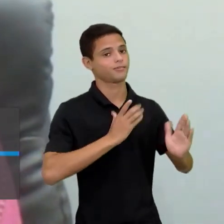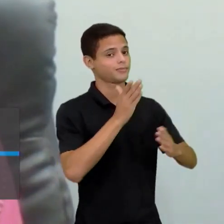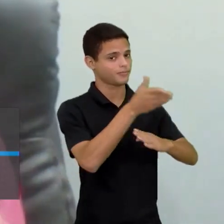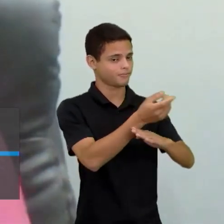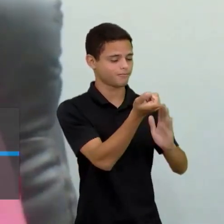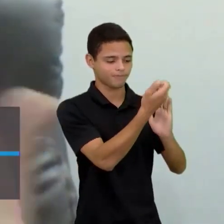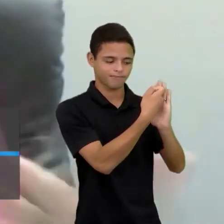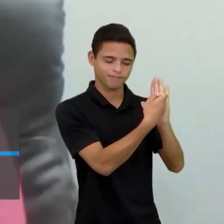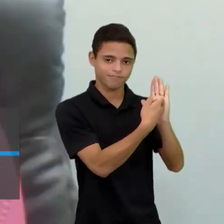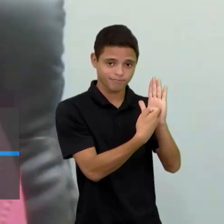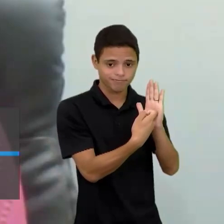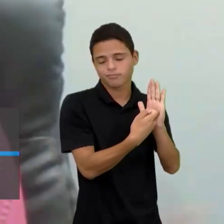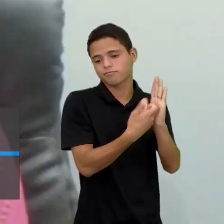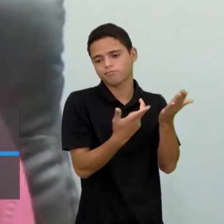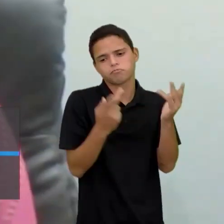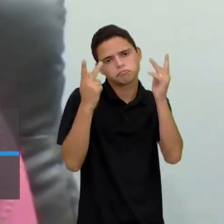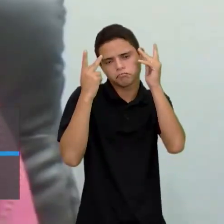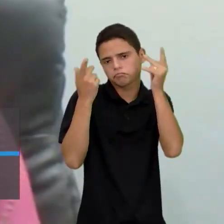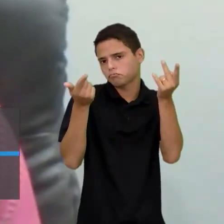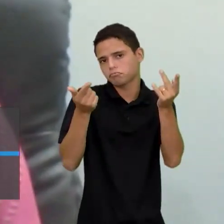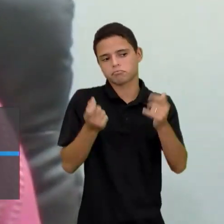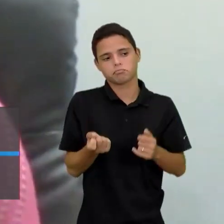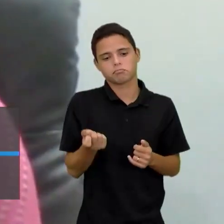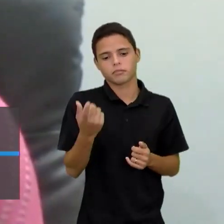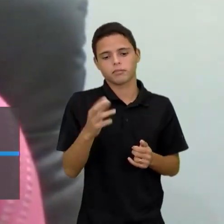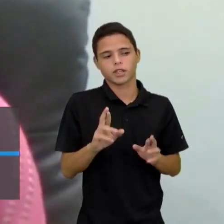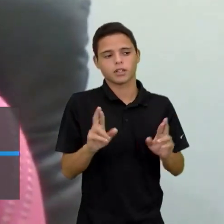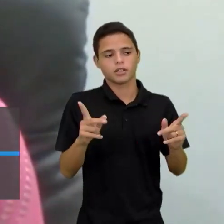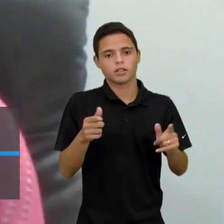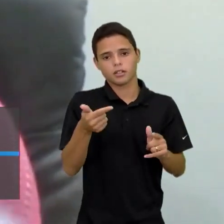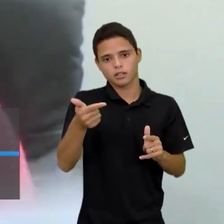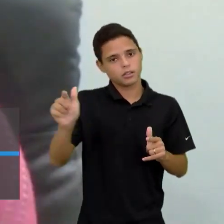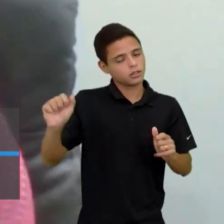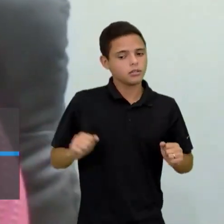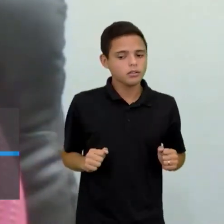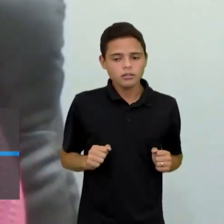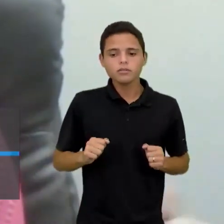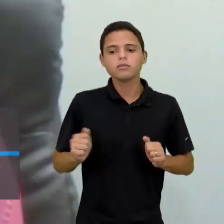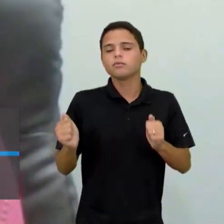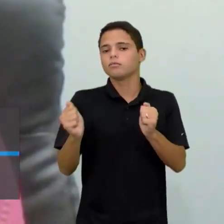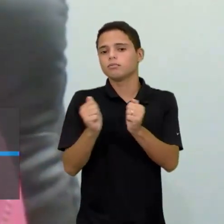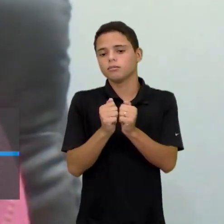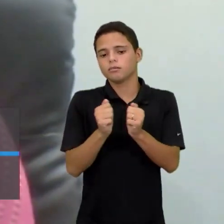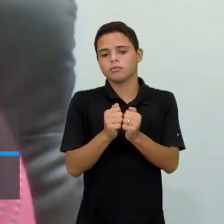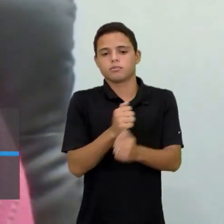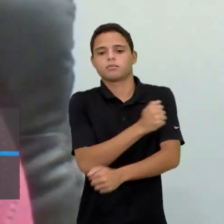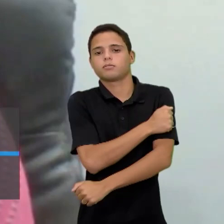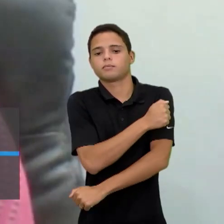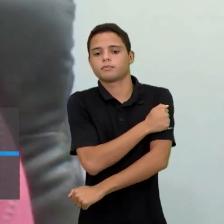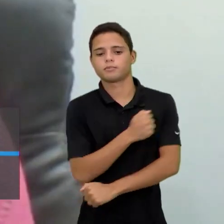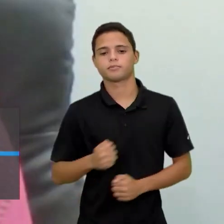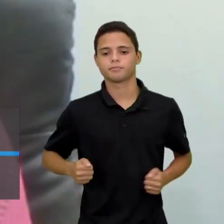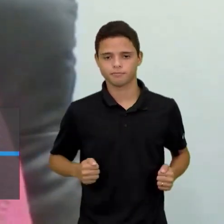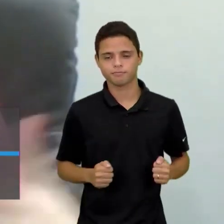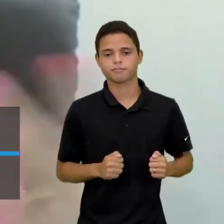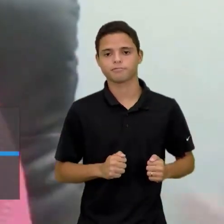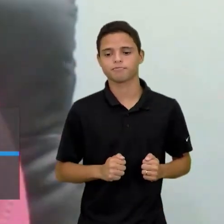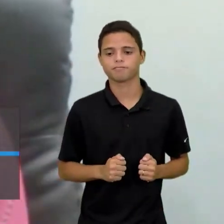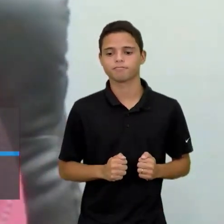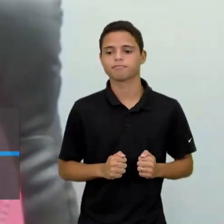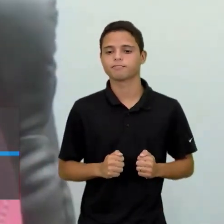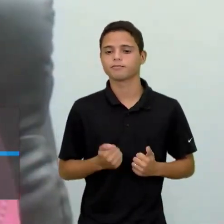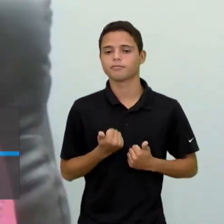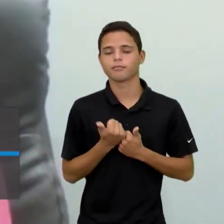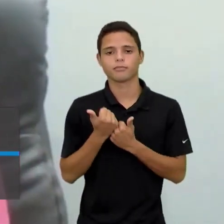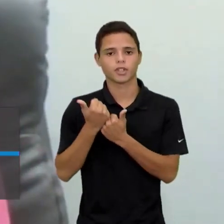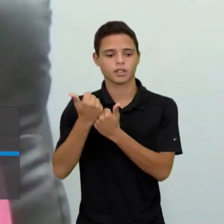escrever da maneira não convencional a data, tá? Junto com os alunos da sua série, tá bom? O